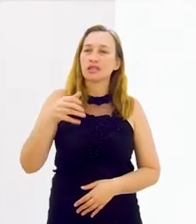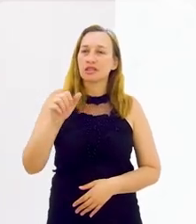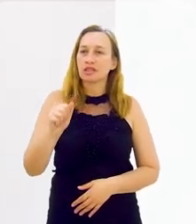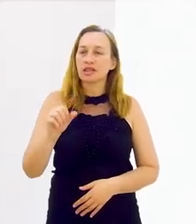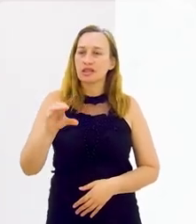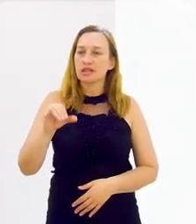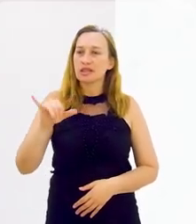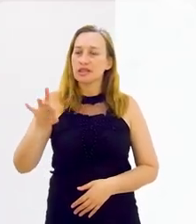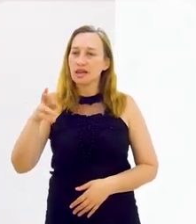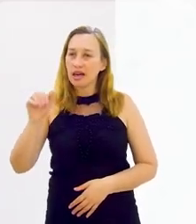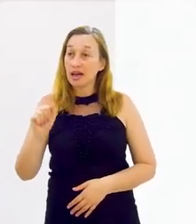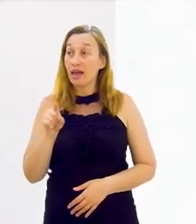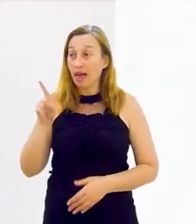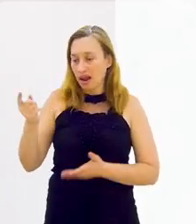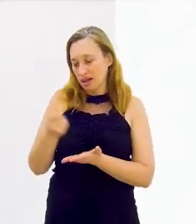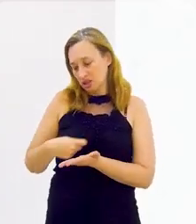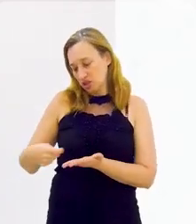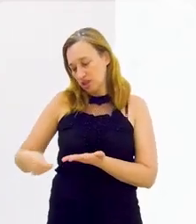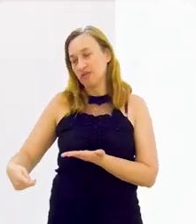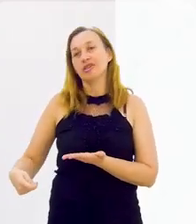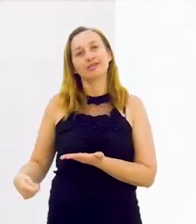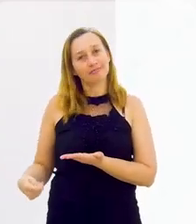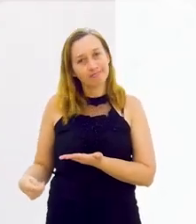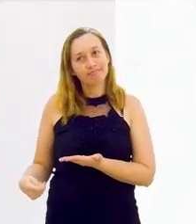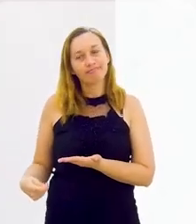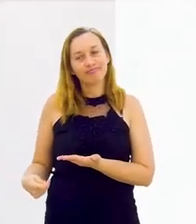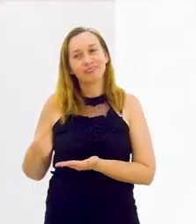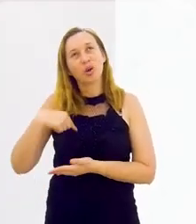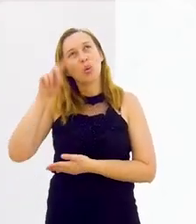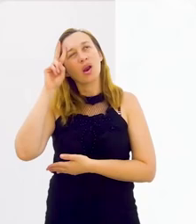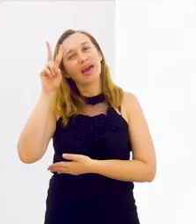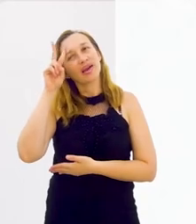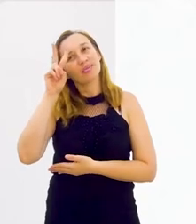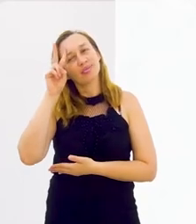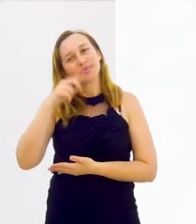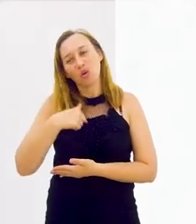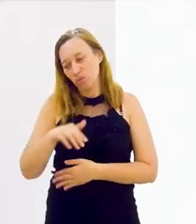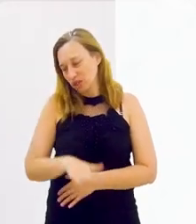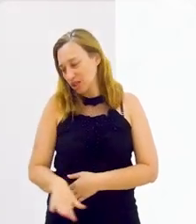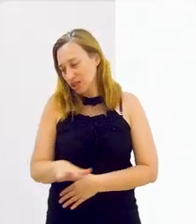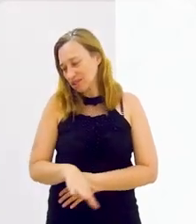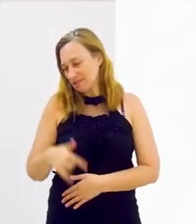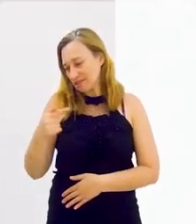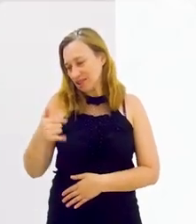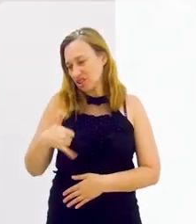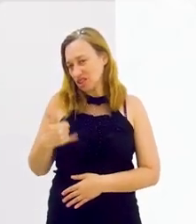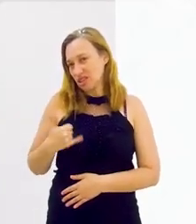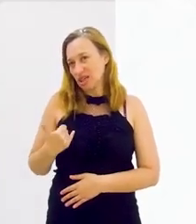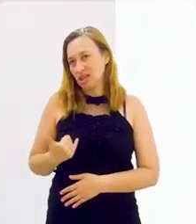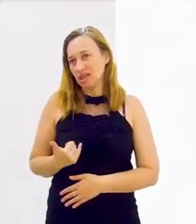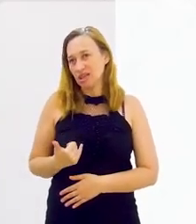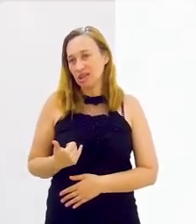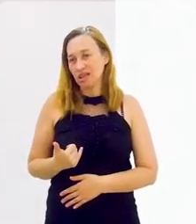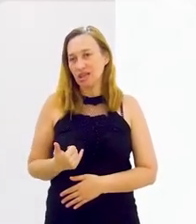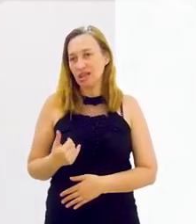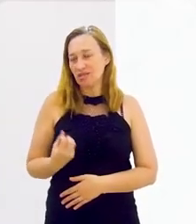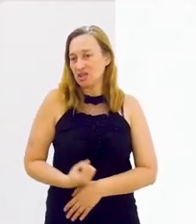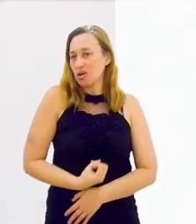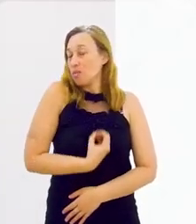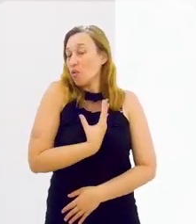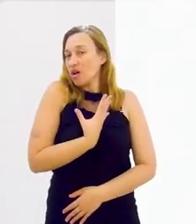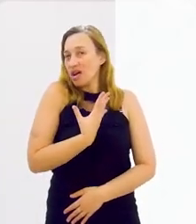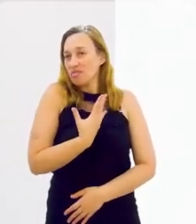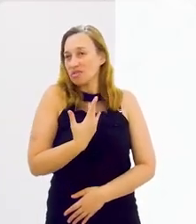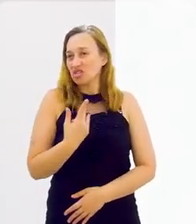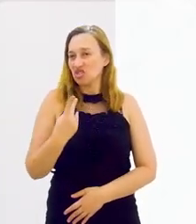Jaciara, que ela escrevia, ela era escritora, eu lembro, pequeno, assim, 7 anos, ela lançando o primeiro livro